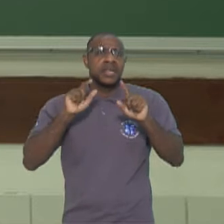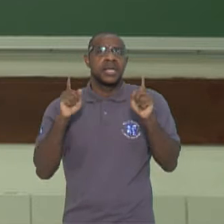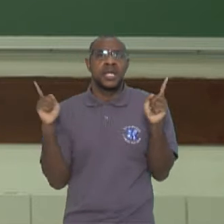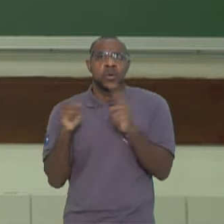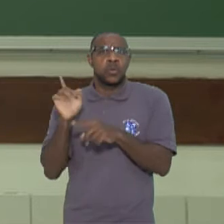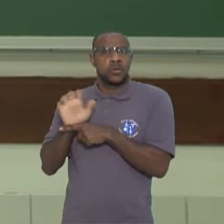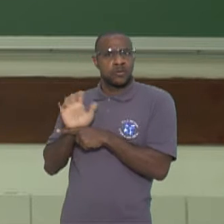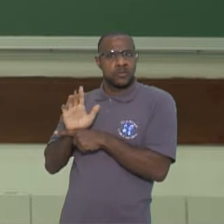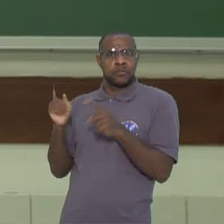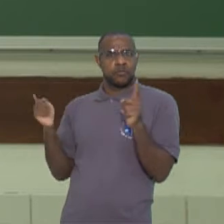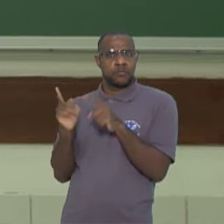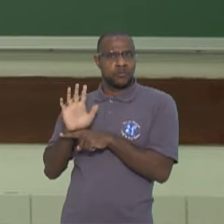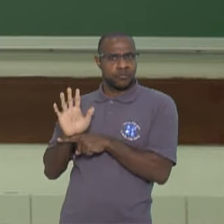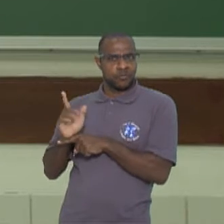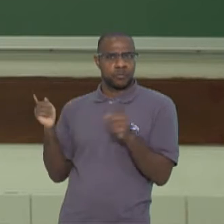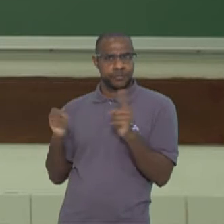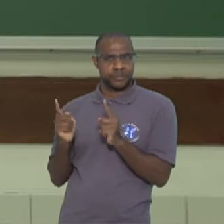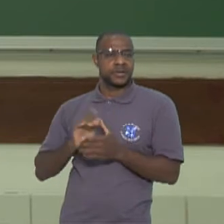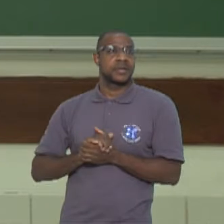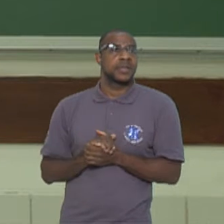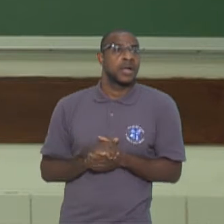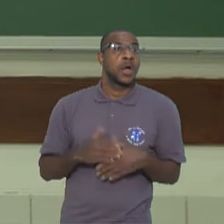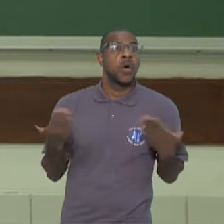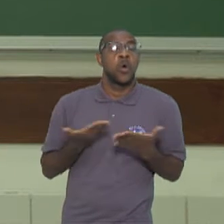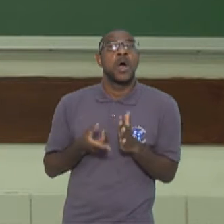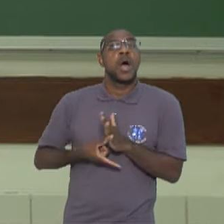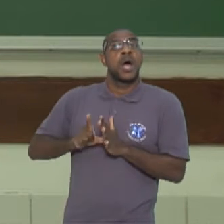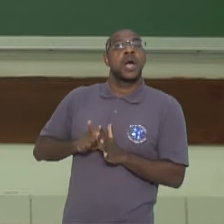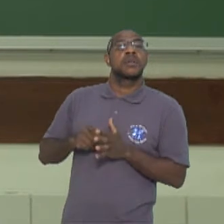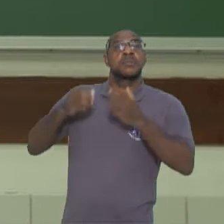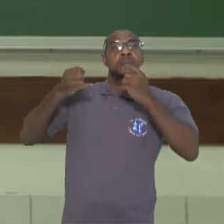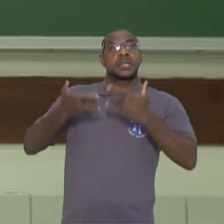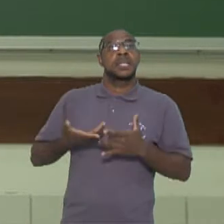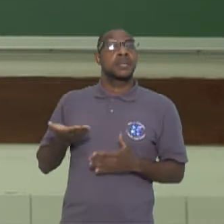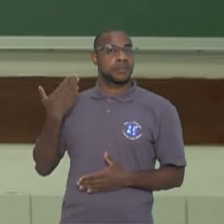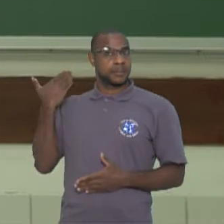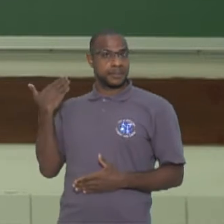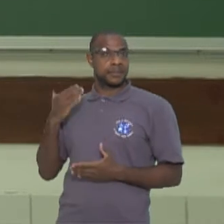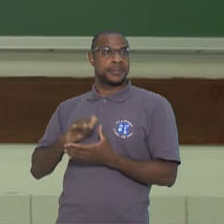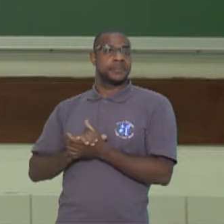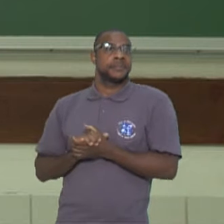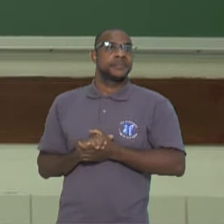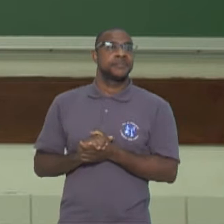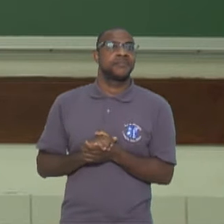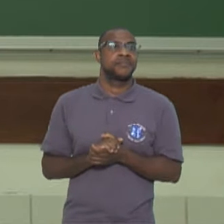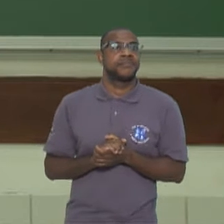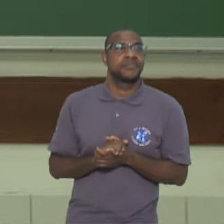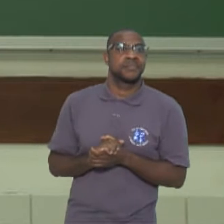número 26. Mas antes, a gente vai dar uma olhada no que a gente teve aula passada.